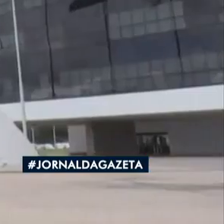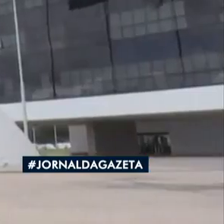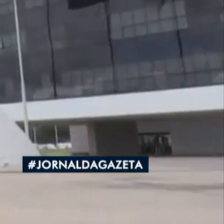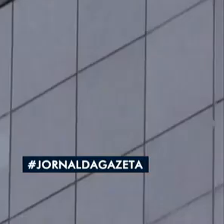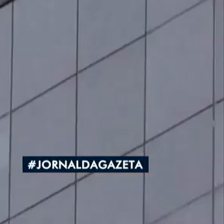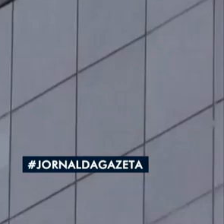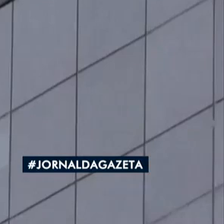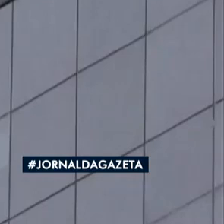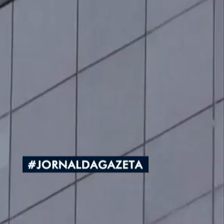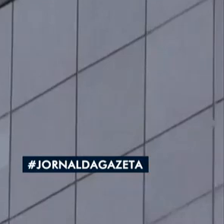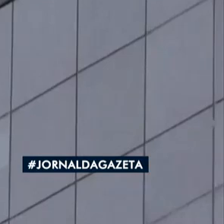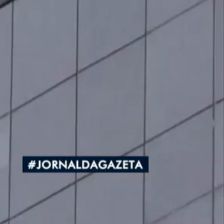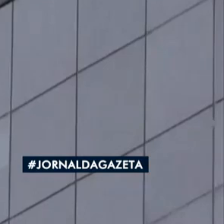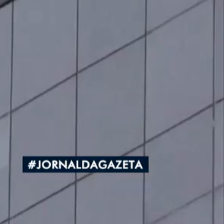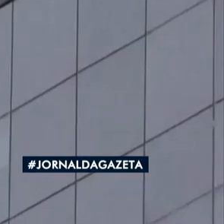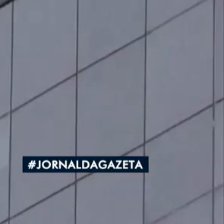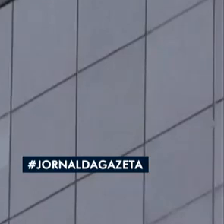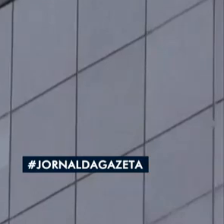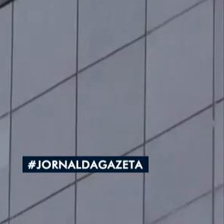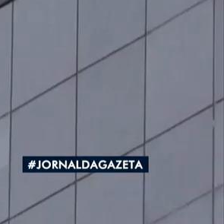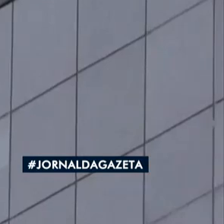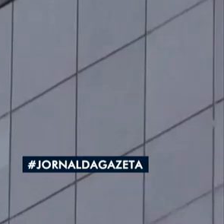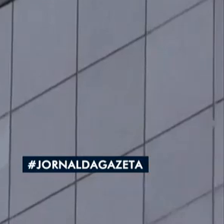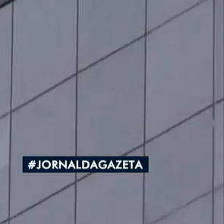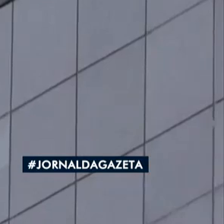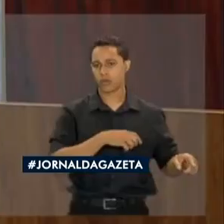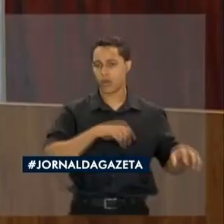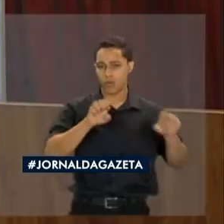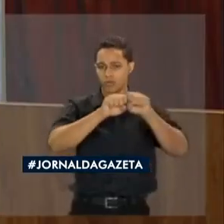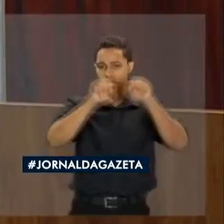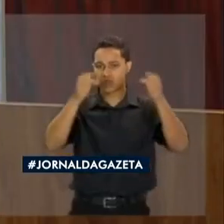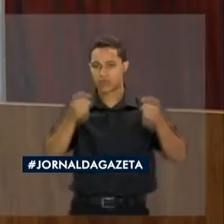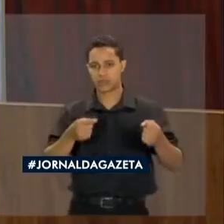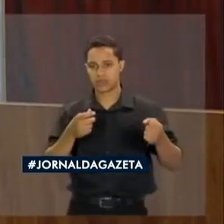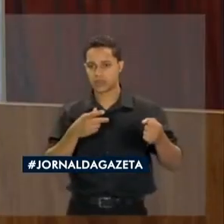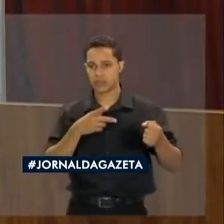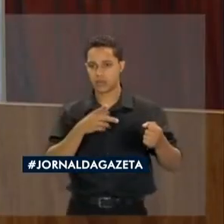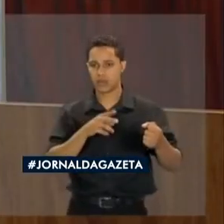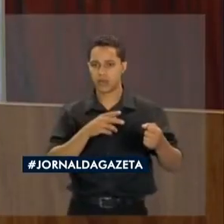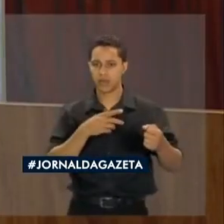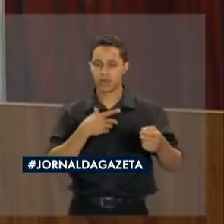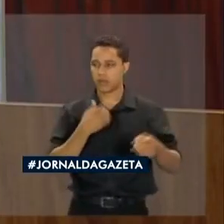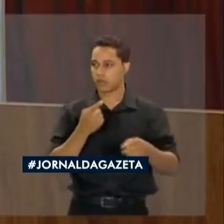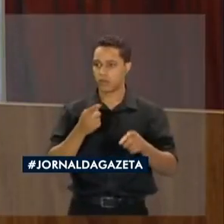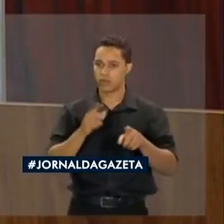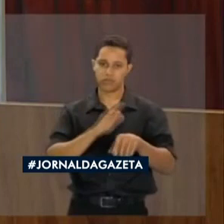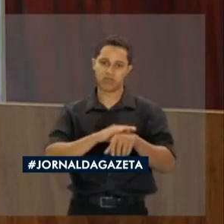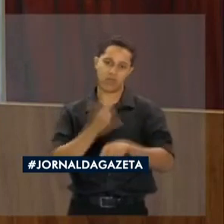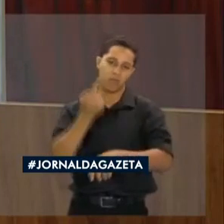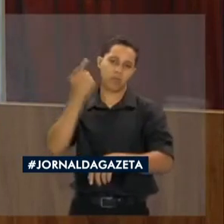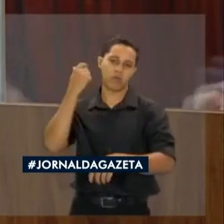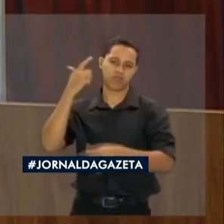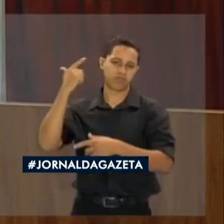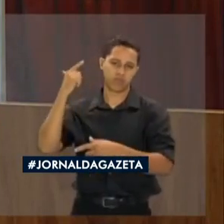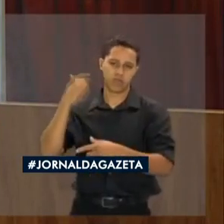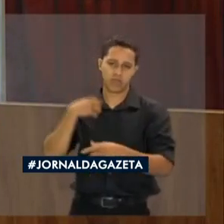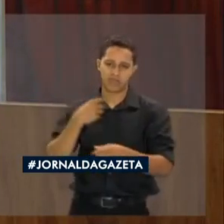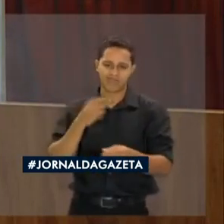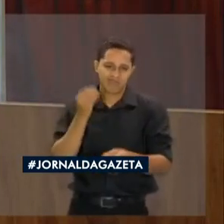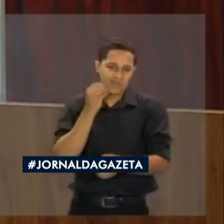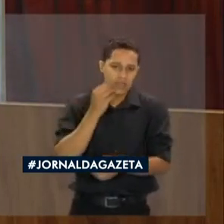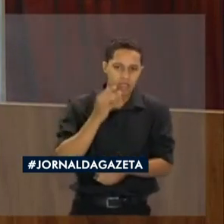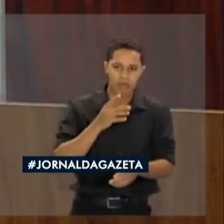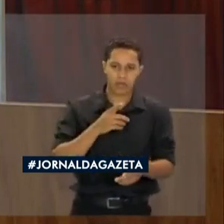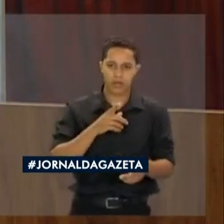Hoje o TSE celebrou os 90 anos da instalação da Justiça Eleitoral. O vice-presidente do Tribunal, ministro Alexandre de Moraes, um dos